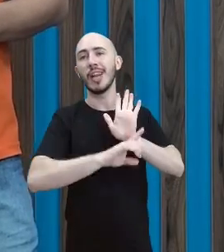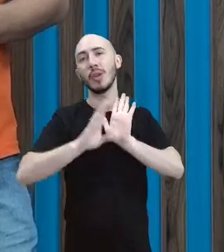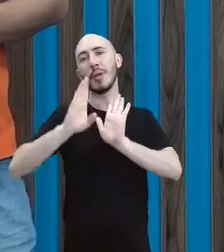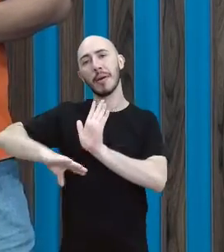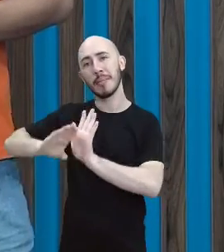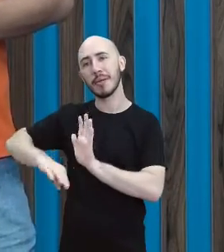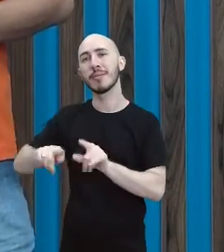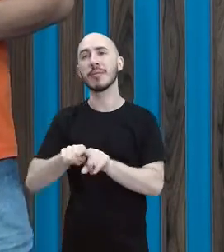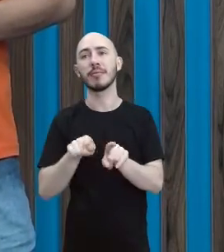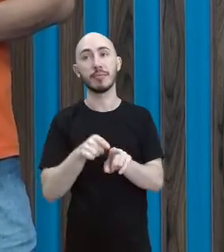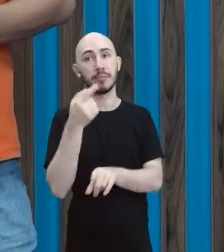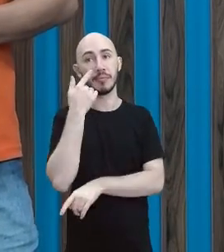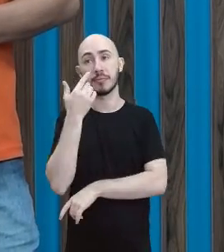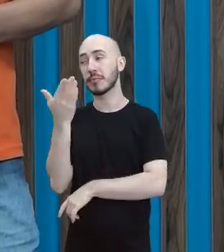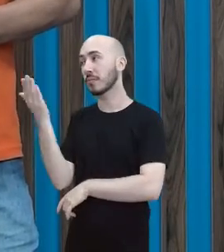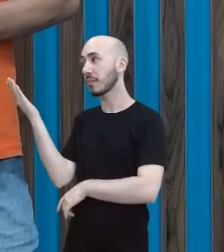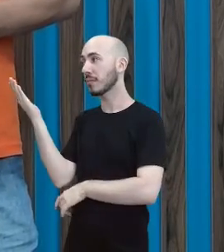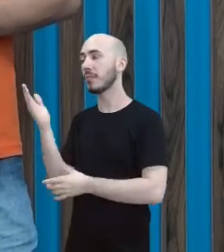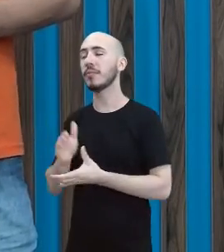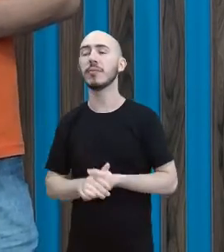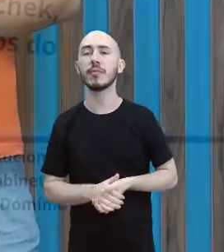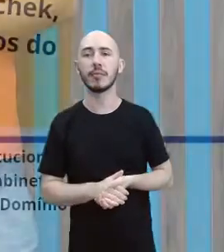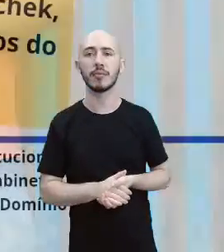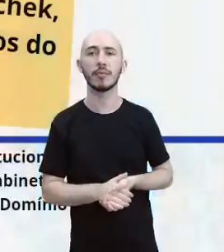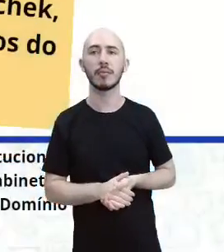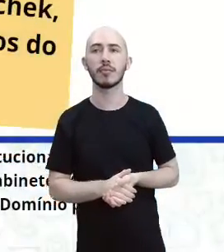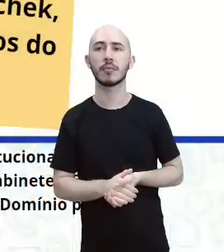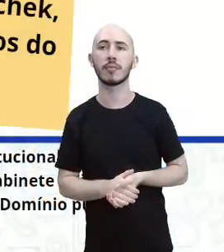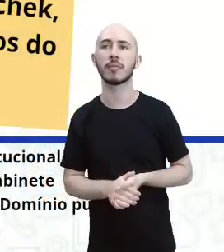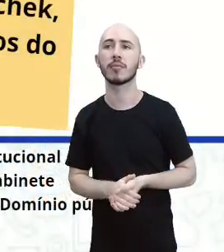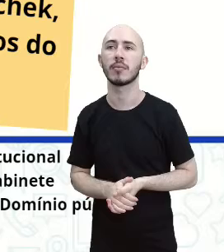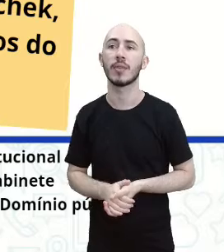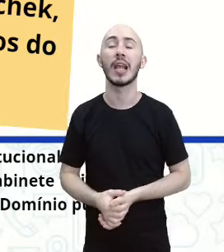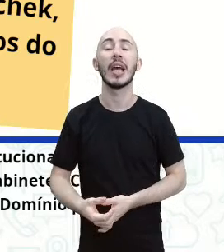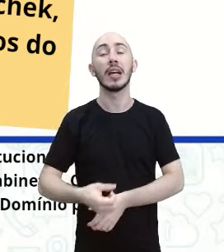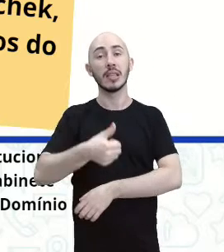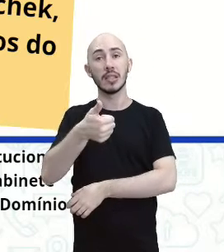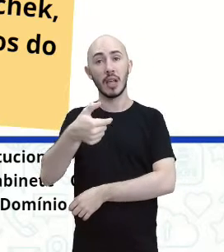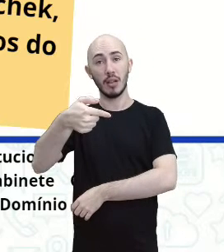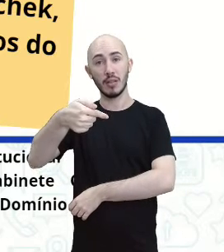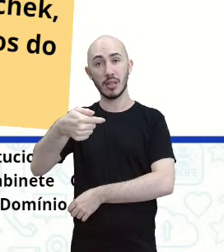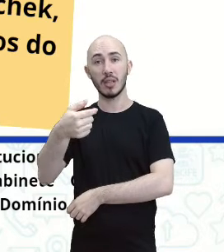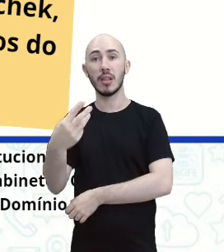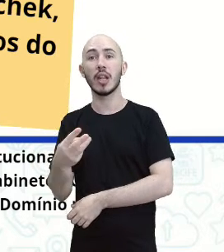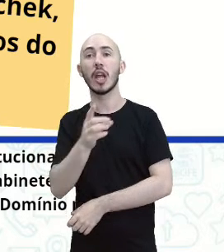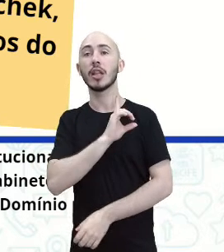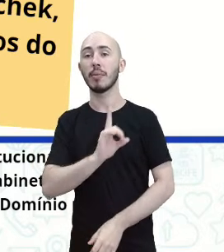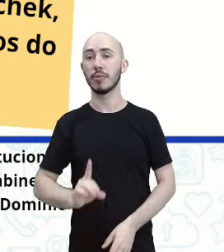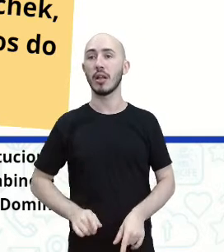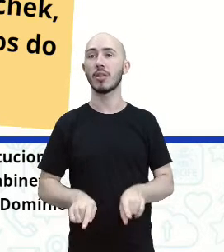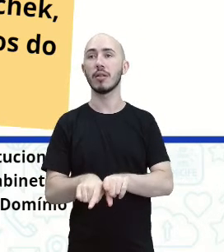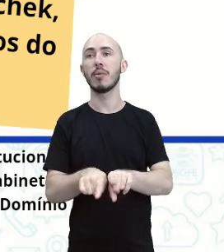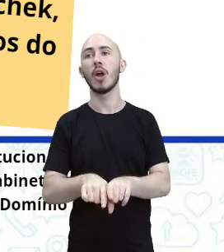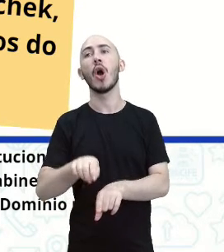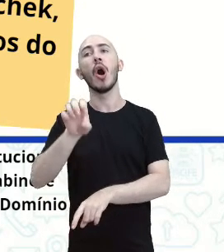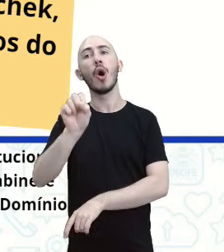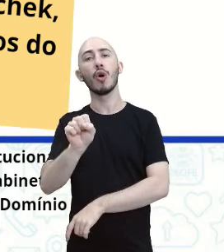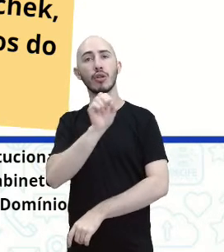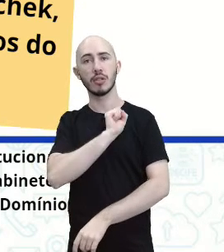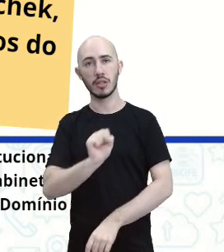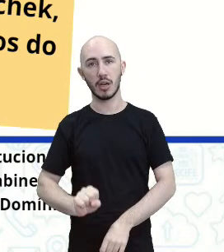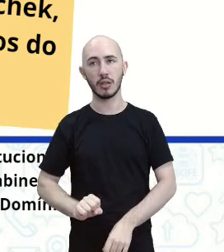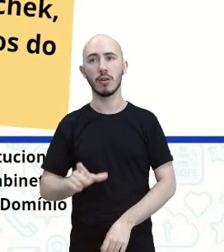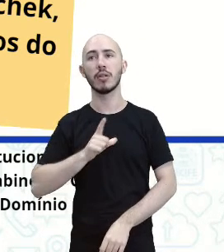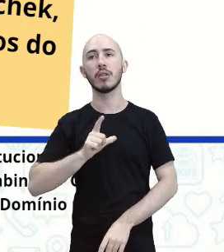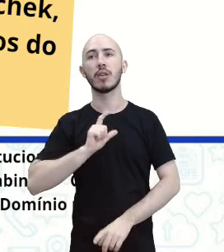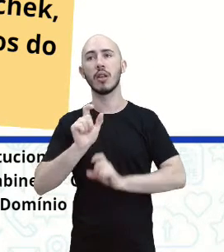ver aí, ó, a observação que eu fiz, ó, os mandatos de 173 deputados e 8 senadores, entre os quais nós temos